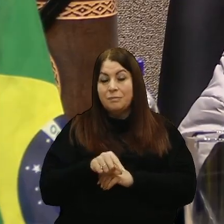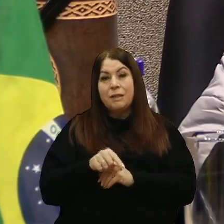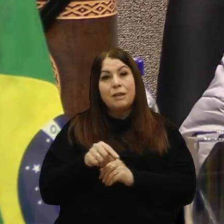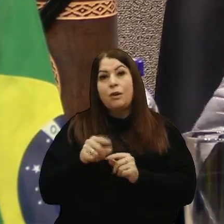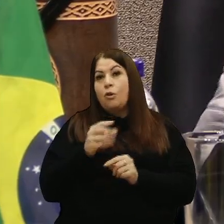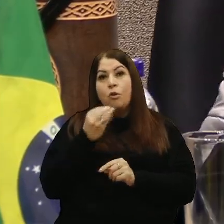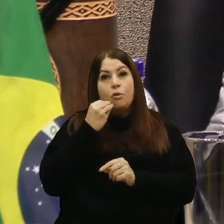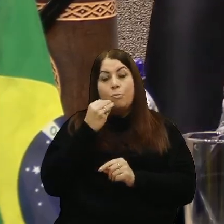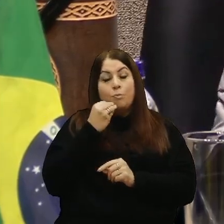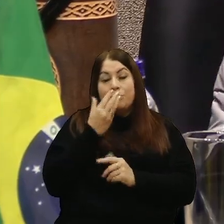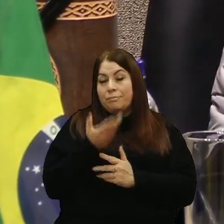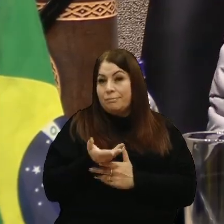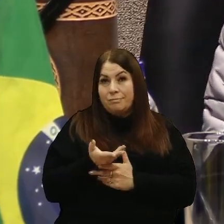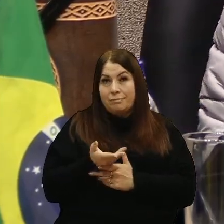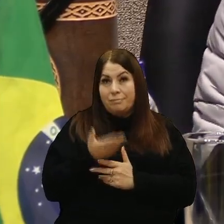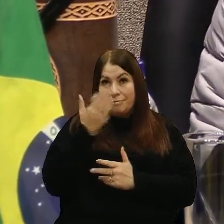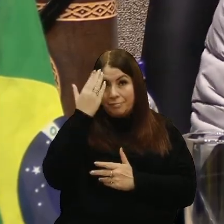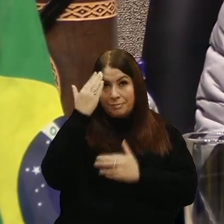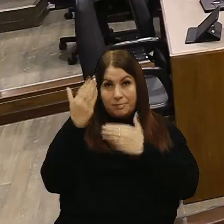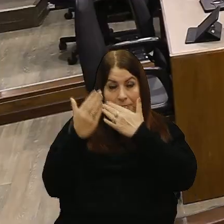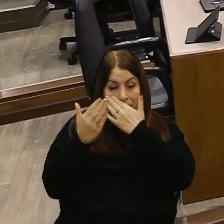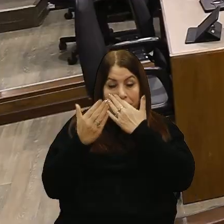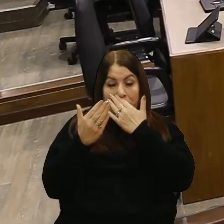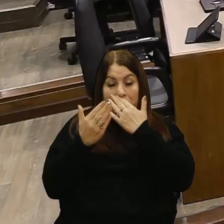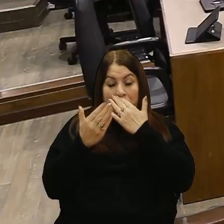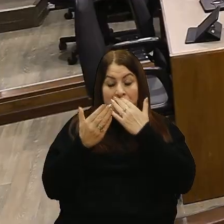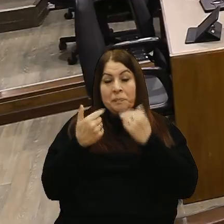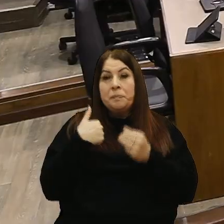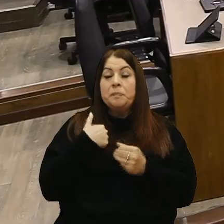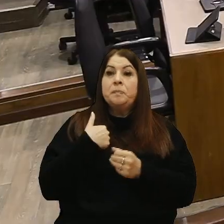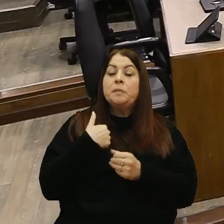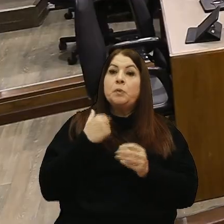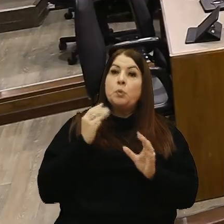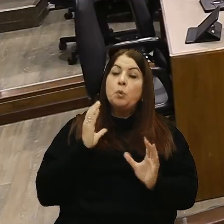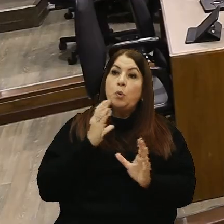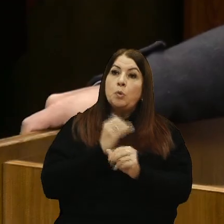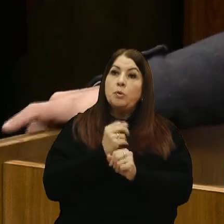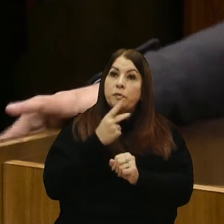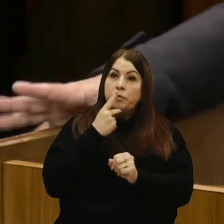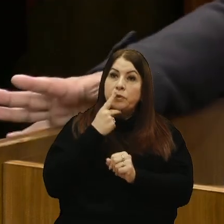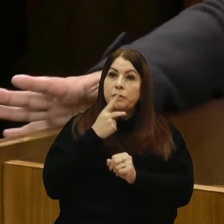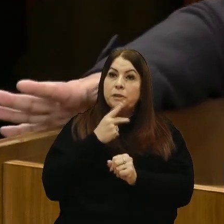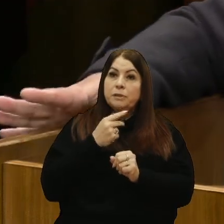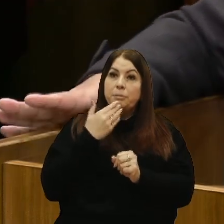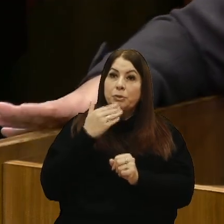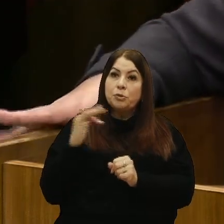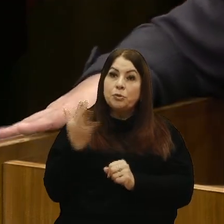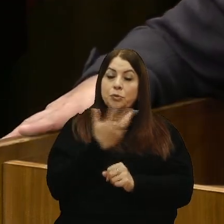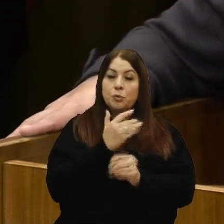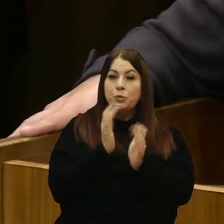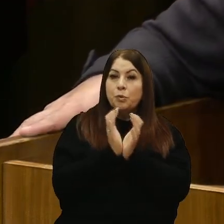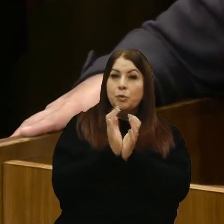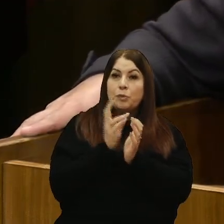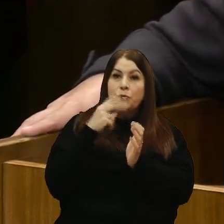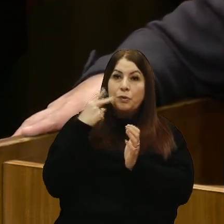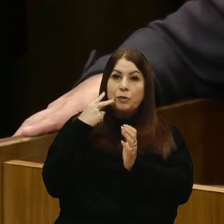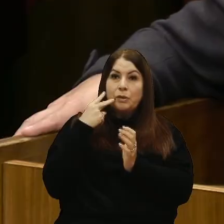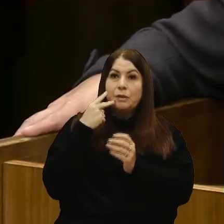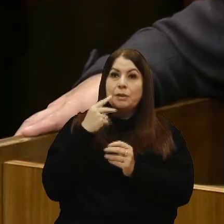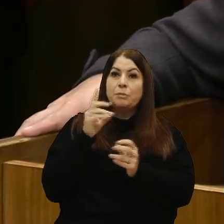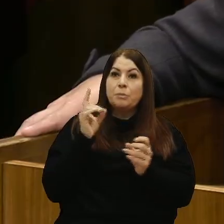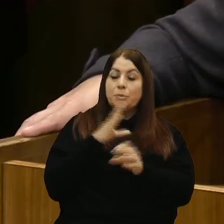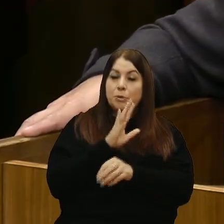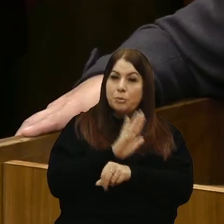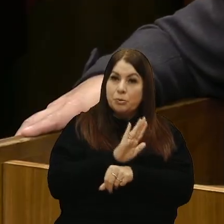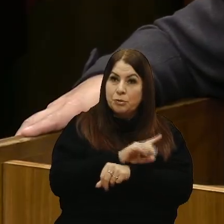desassoreamento é óbvio. Muito obrigado. Bom, eu concluo aqui conclamando a todos os colegas vereadores que nos coloquemos